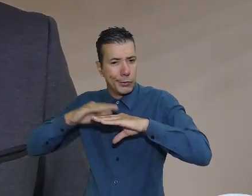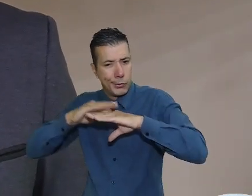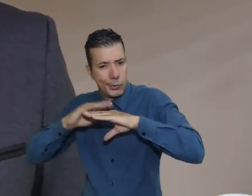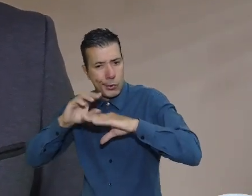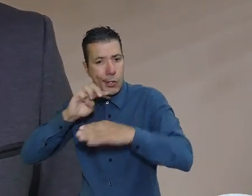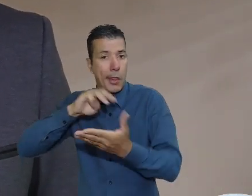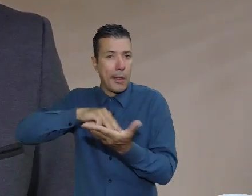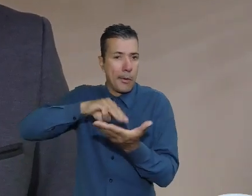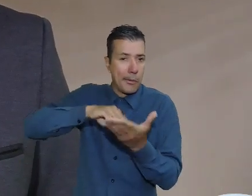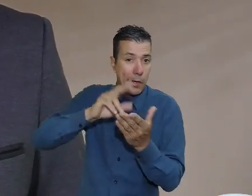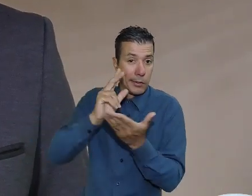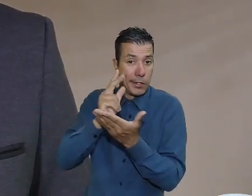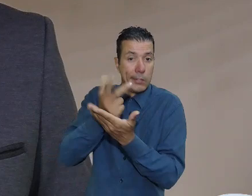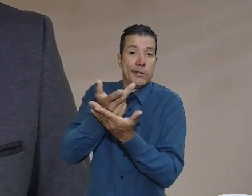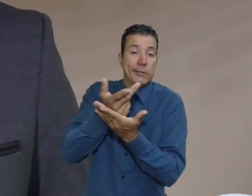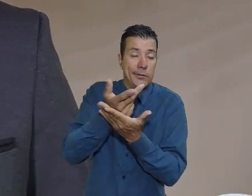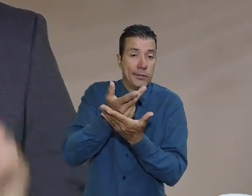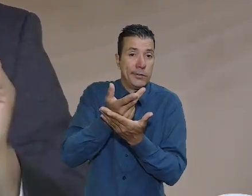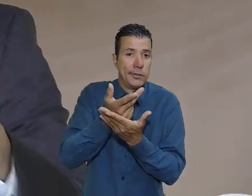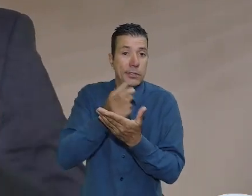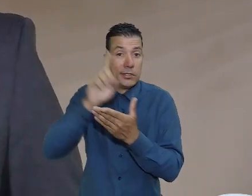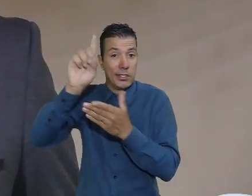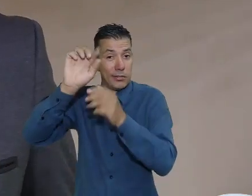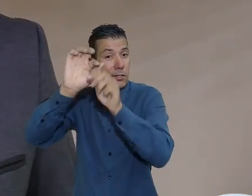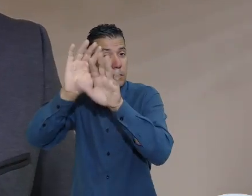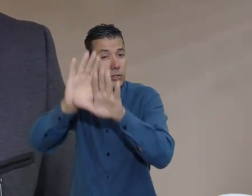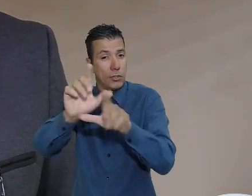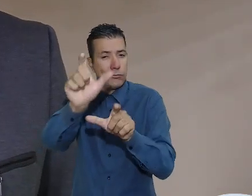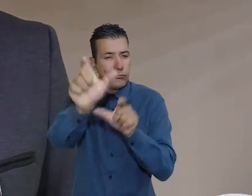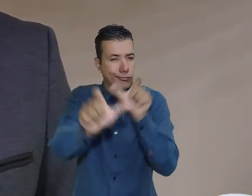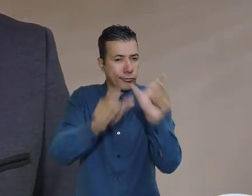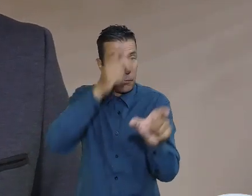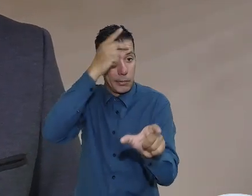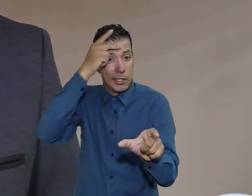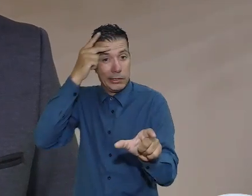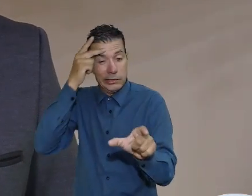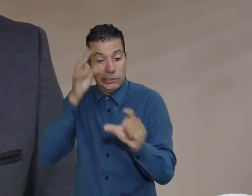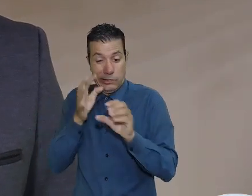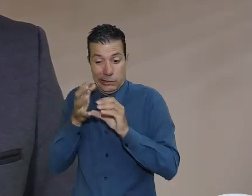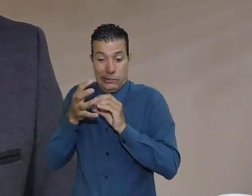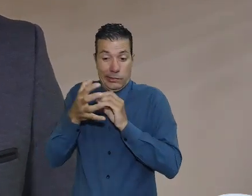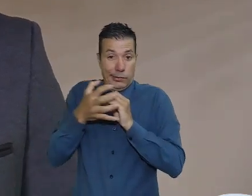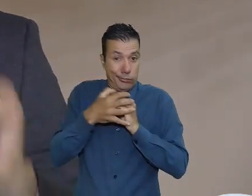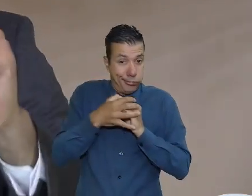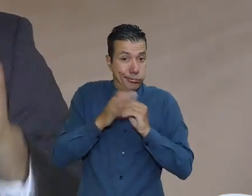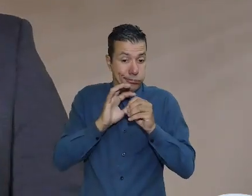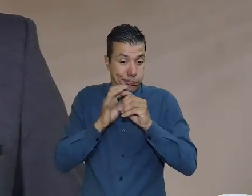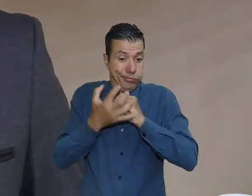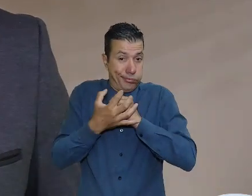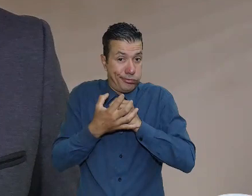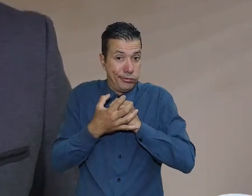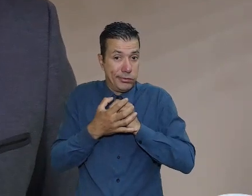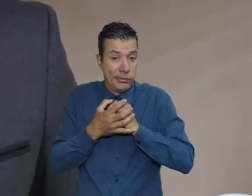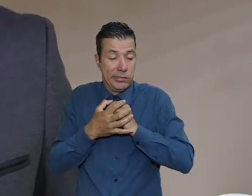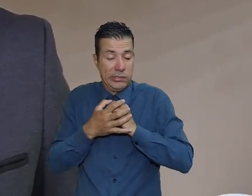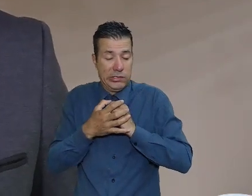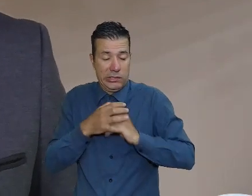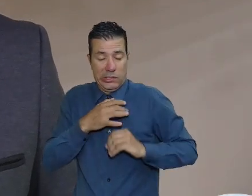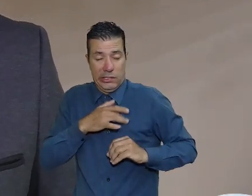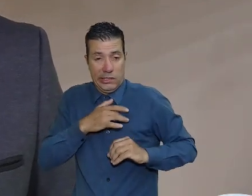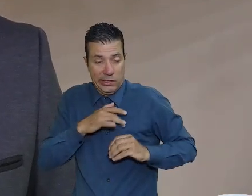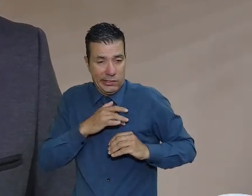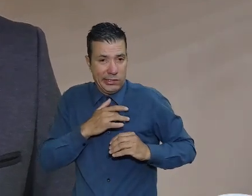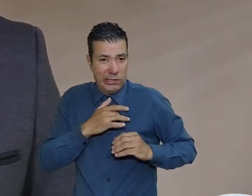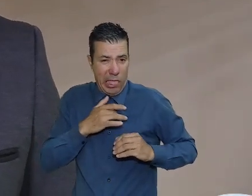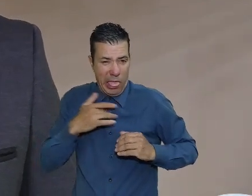membros da nossa igreja, que abençoe a cada pessoa que está ali contaminada, em que primeiro lugar o coração dessas pessoas